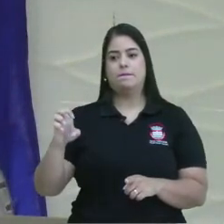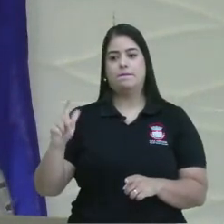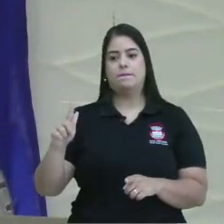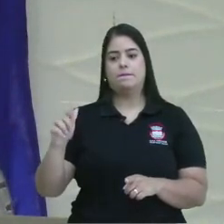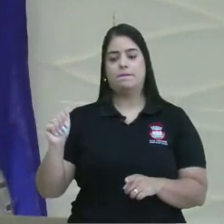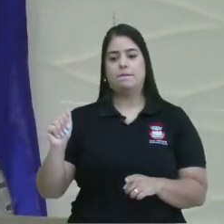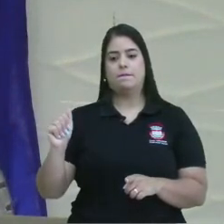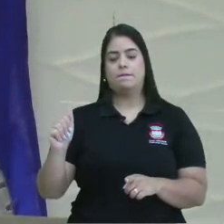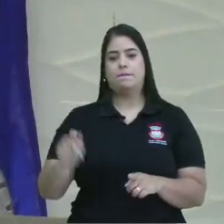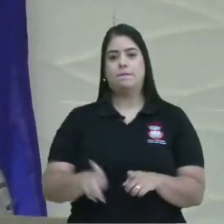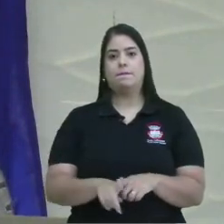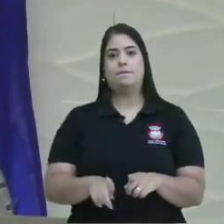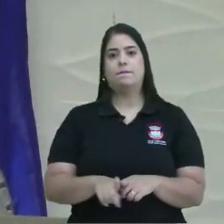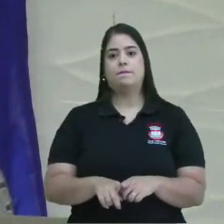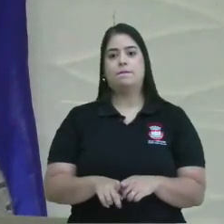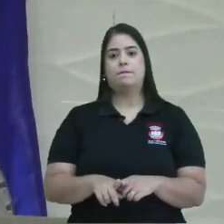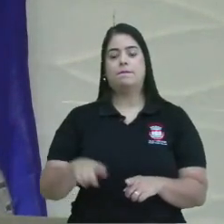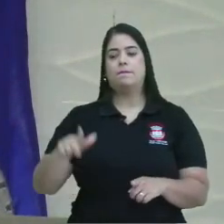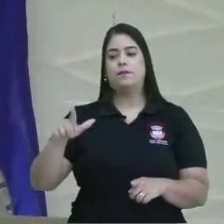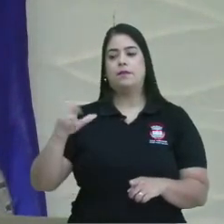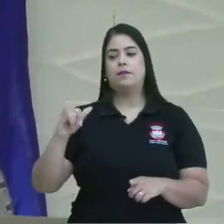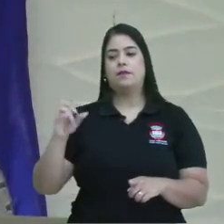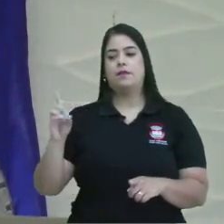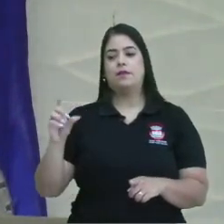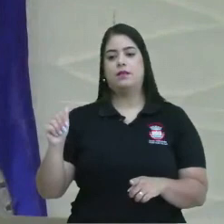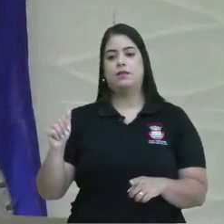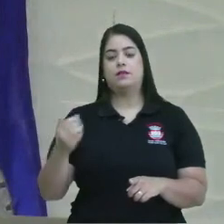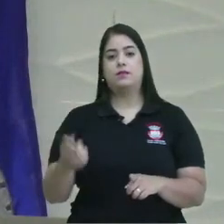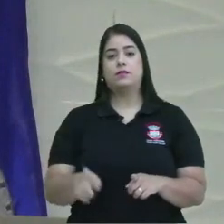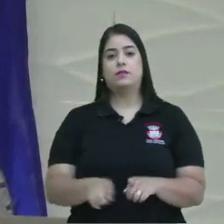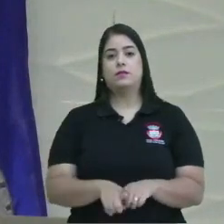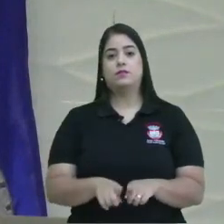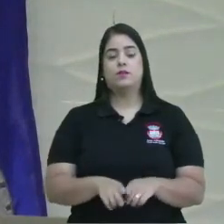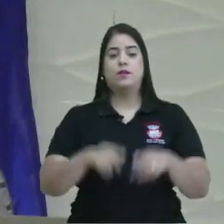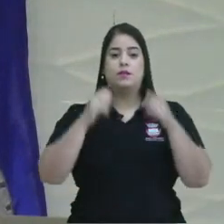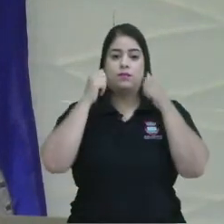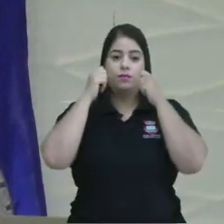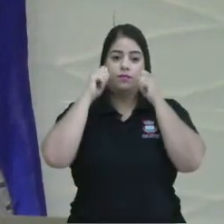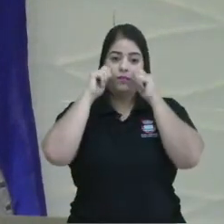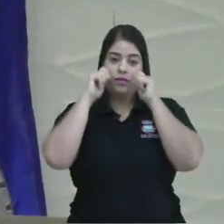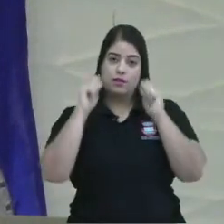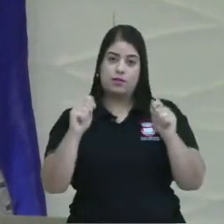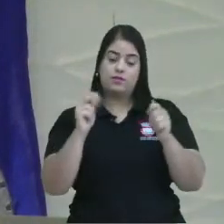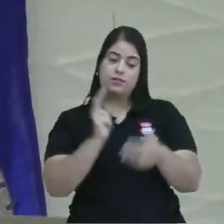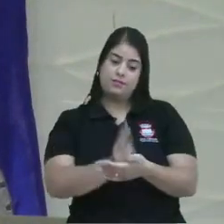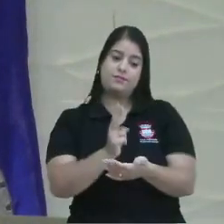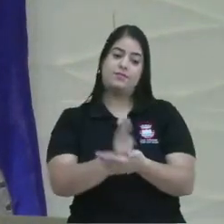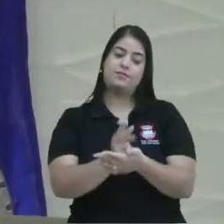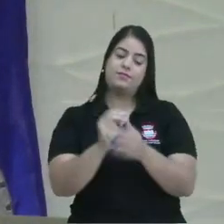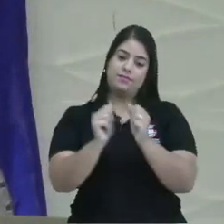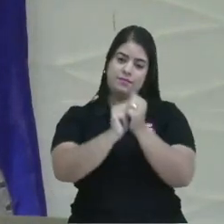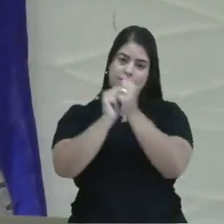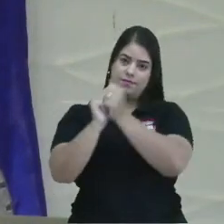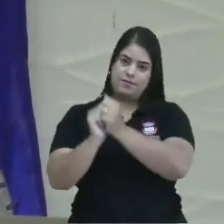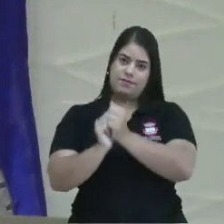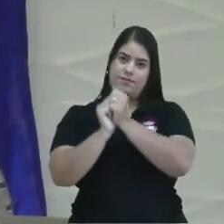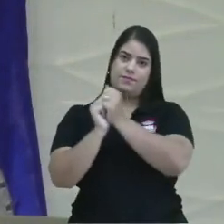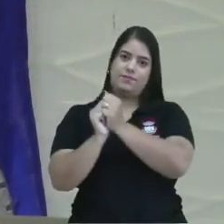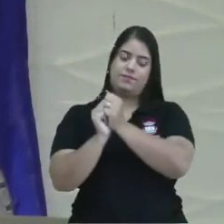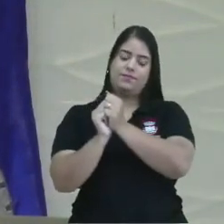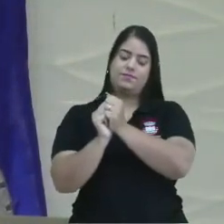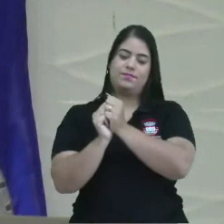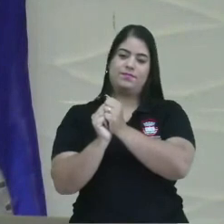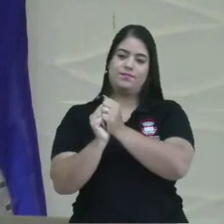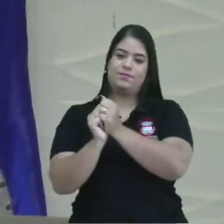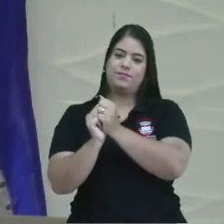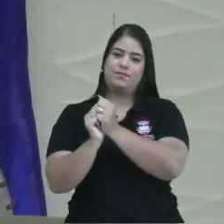Galega Pacheco e Tia Mida. E os meus assessores, né, que estavam ali sempre comigo, em todos os momentos, porque eles estão em